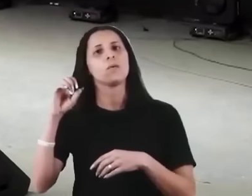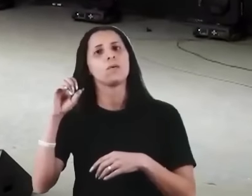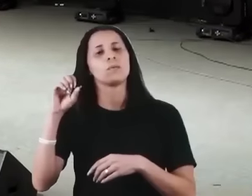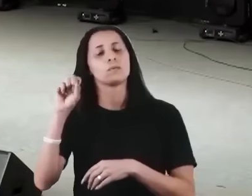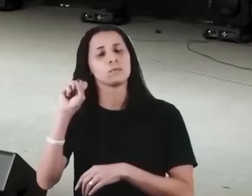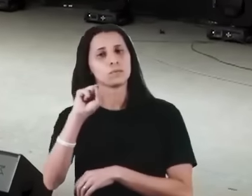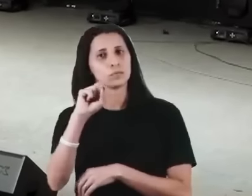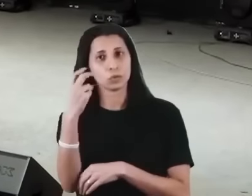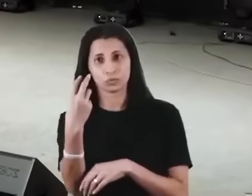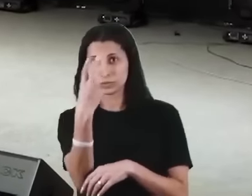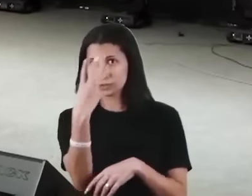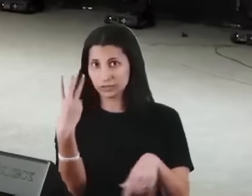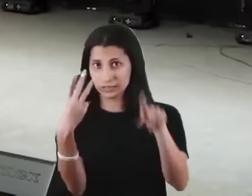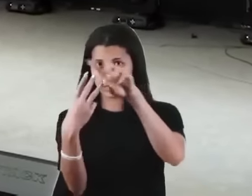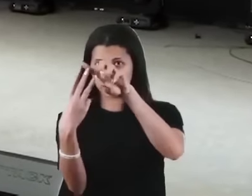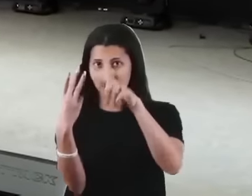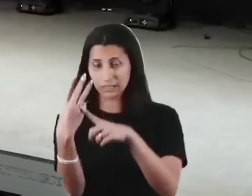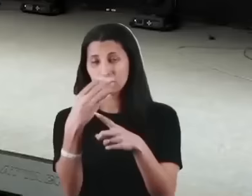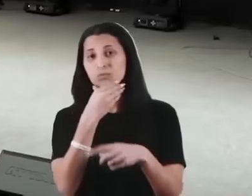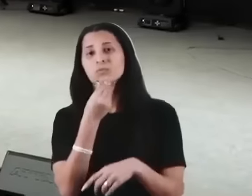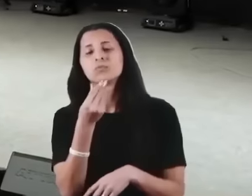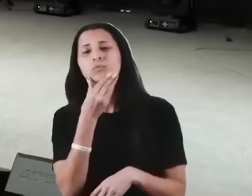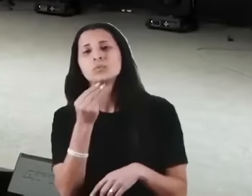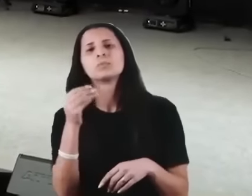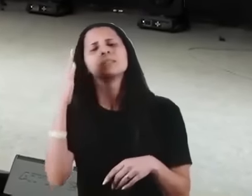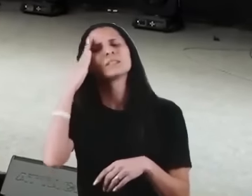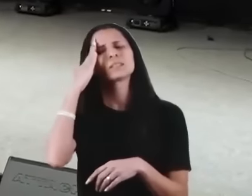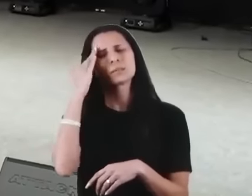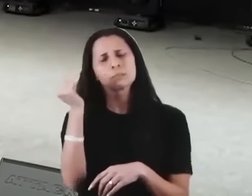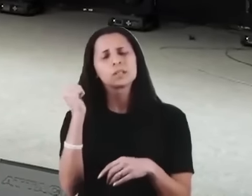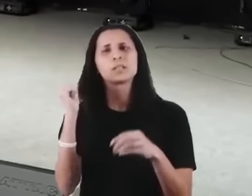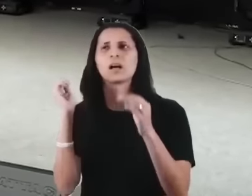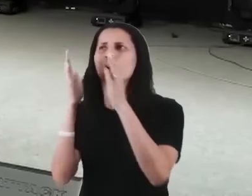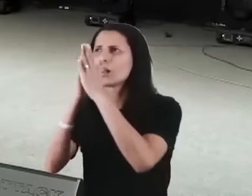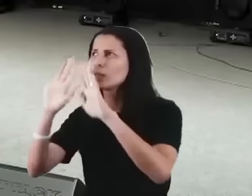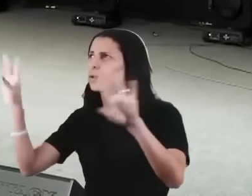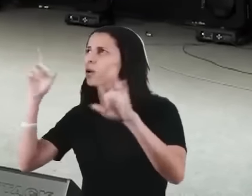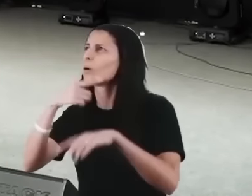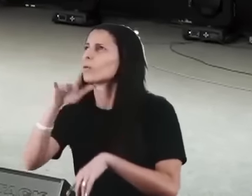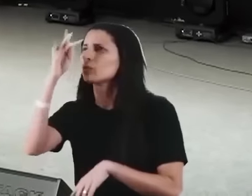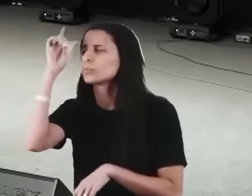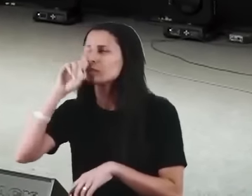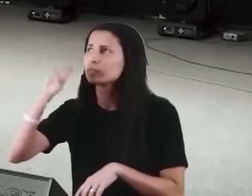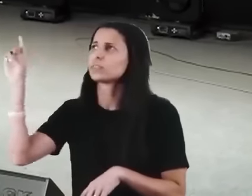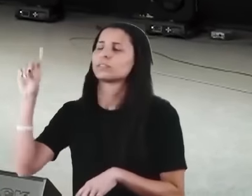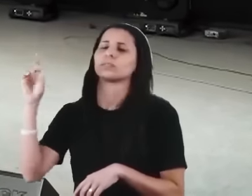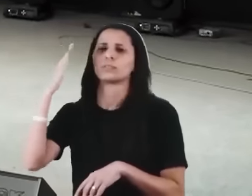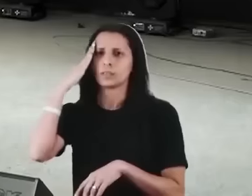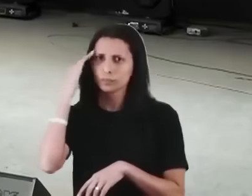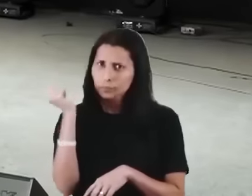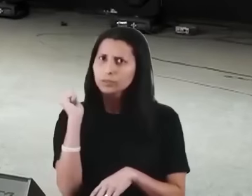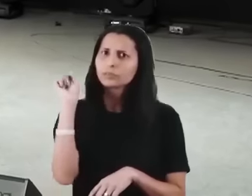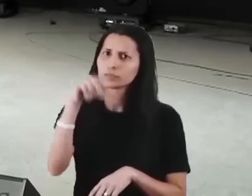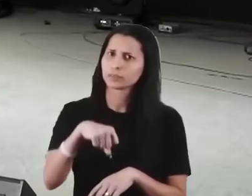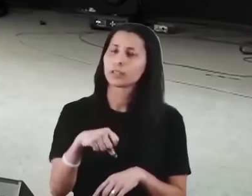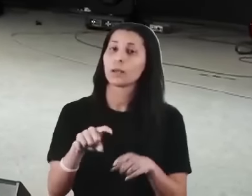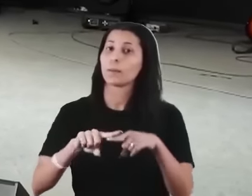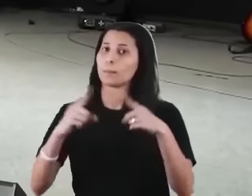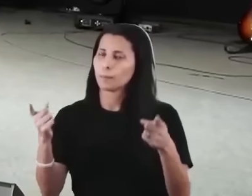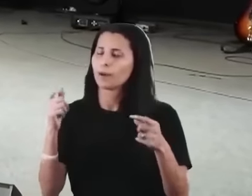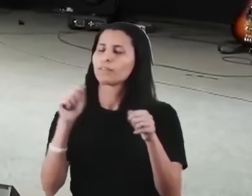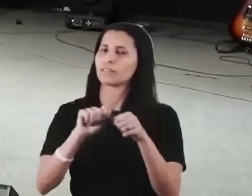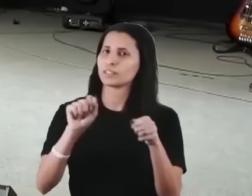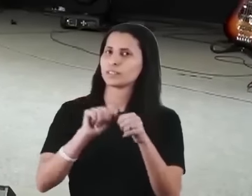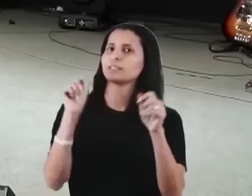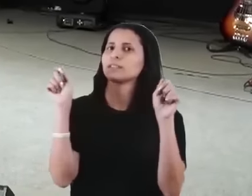não sabiam que não podiam adorar outro Deus na teoria sabe eu mas ele também sabe um aplicar na